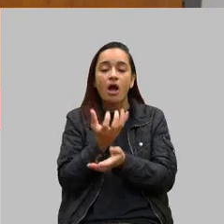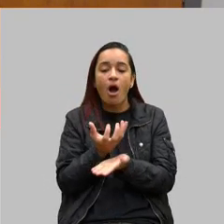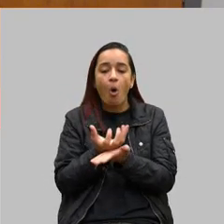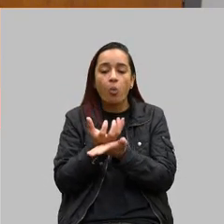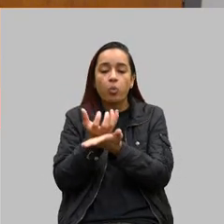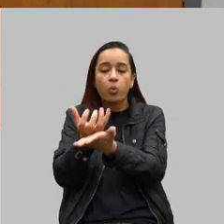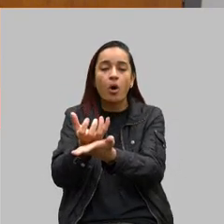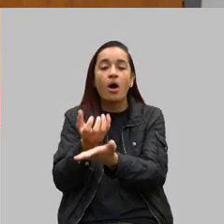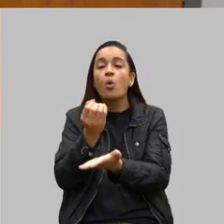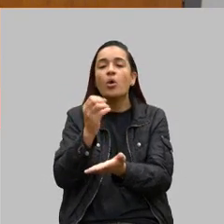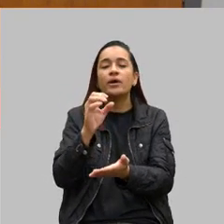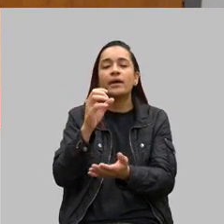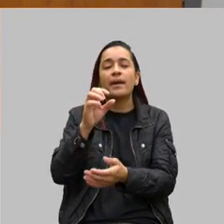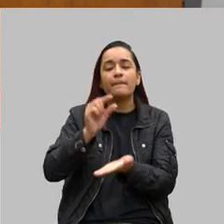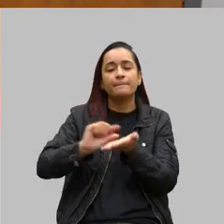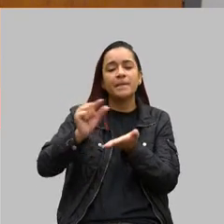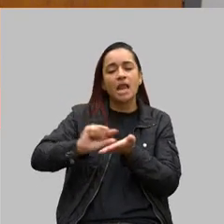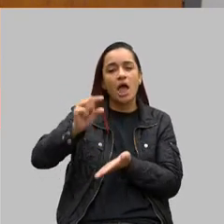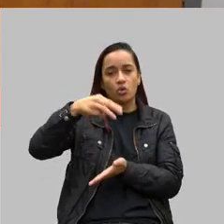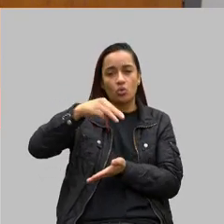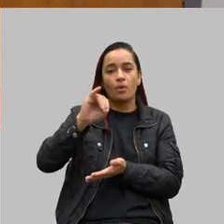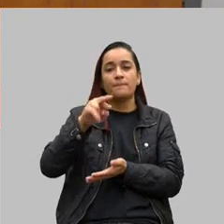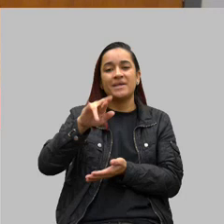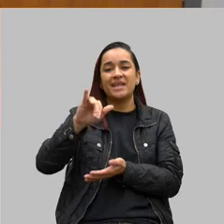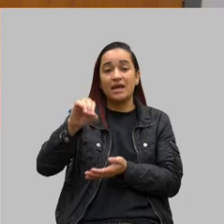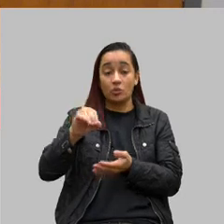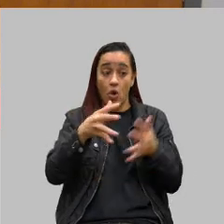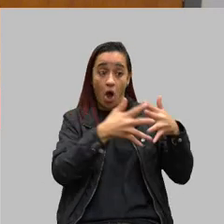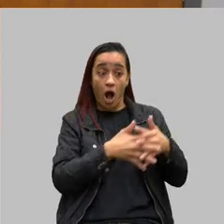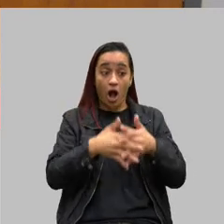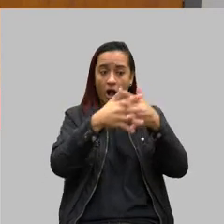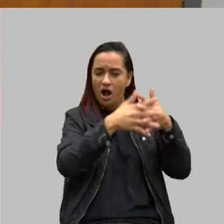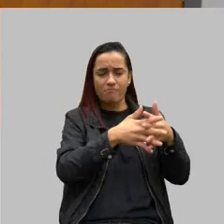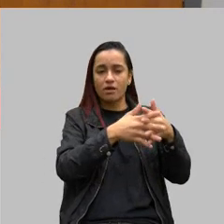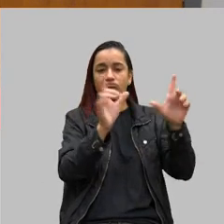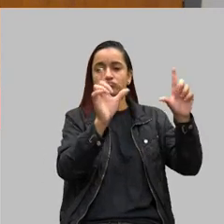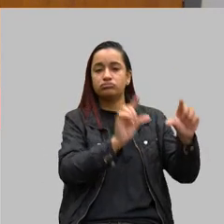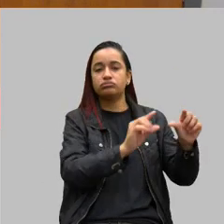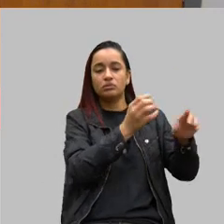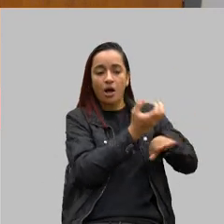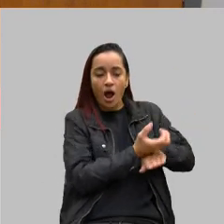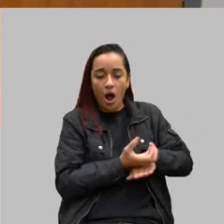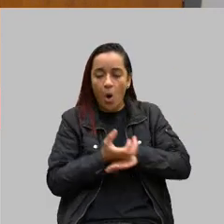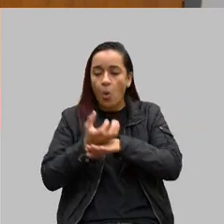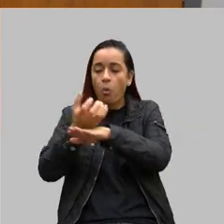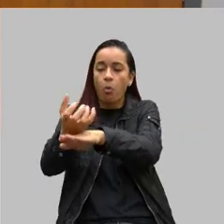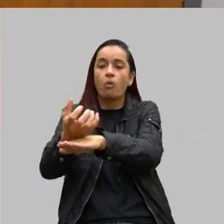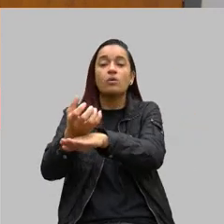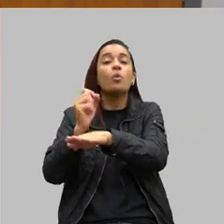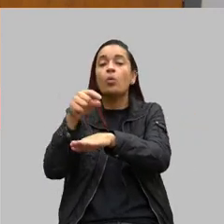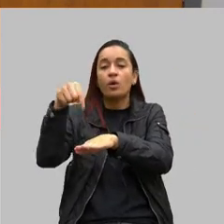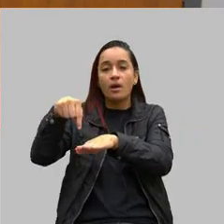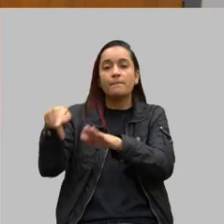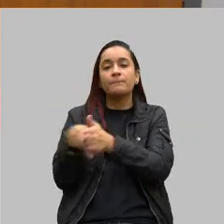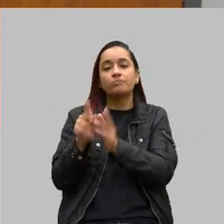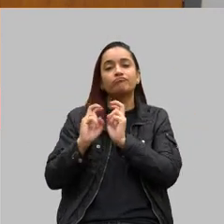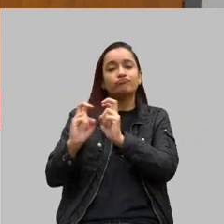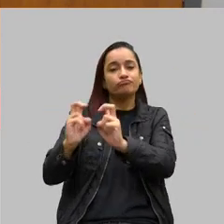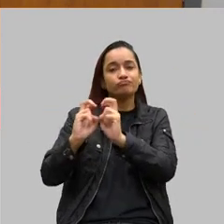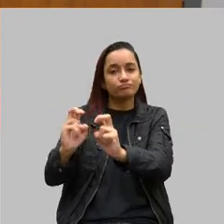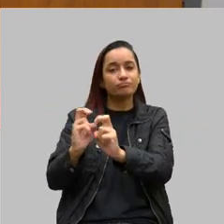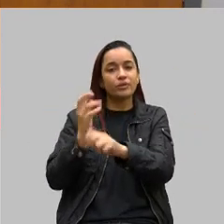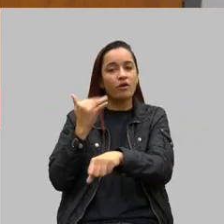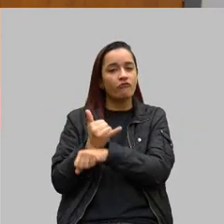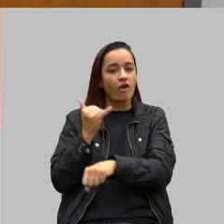seja um dos grandes vilões das nossas estradas né então quanto mais a gente conseguir migrar isso para modal Ferroviário muito melhor né paraa população em termos de